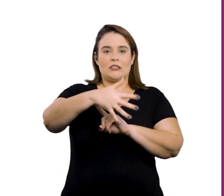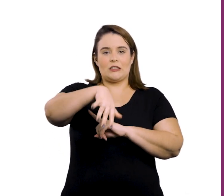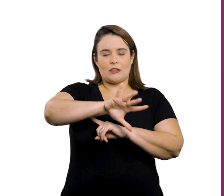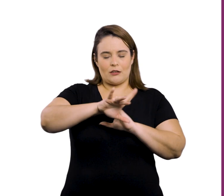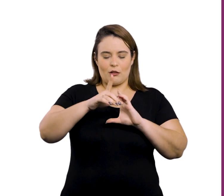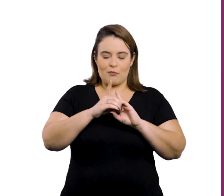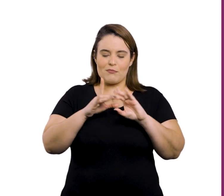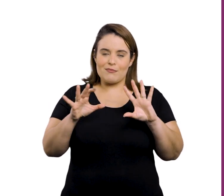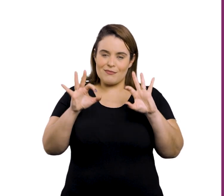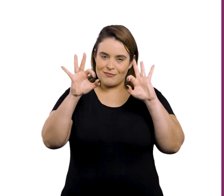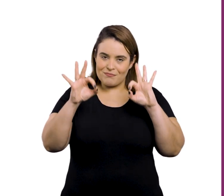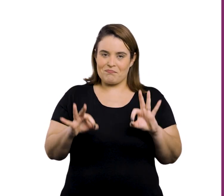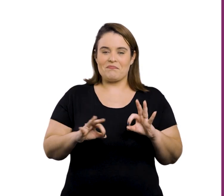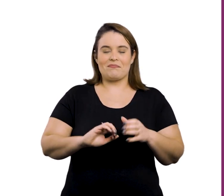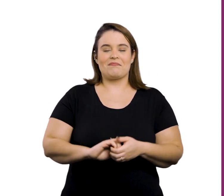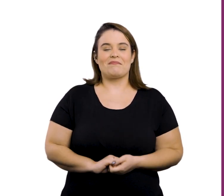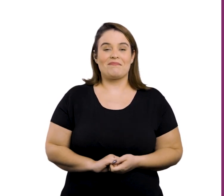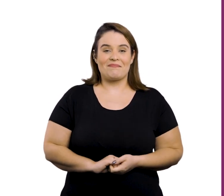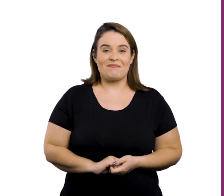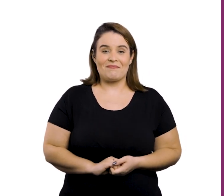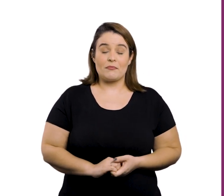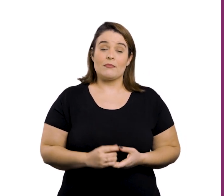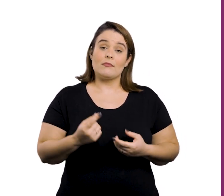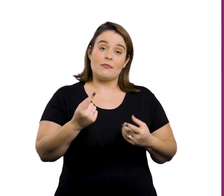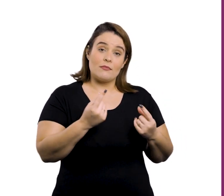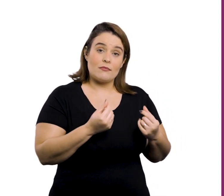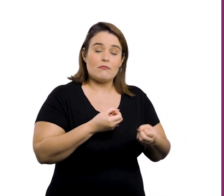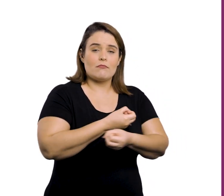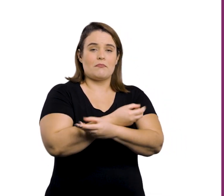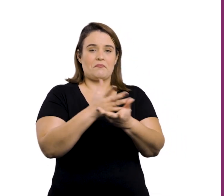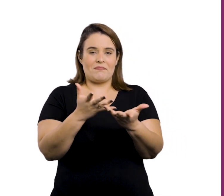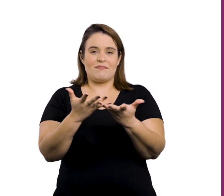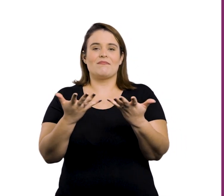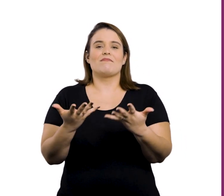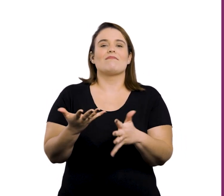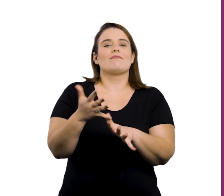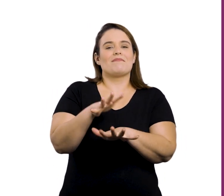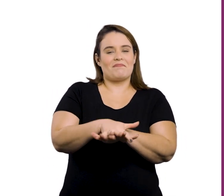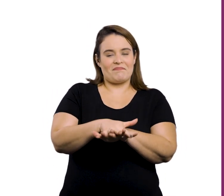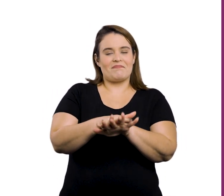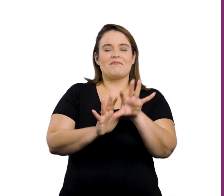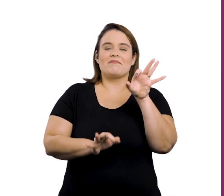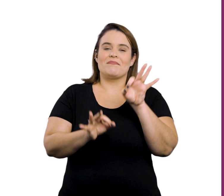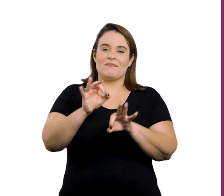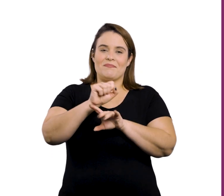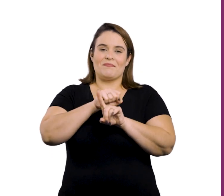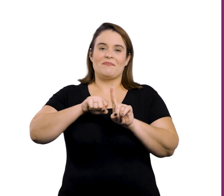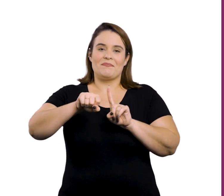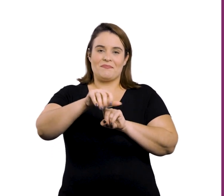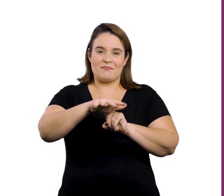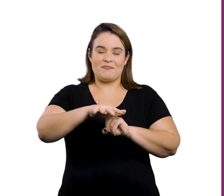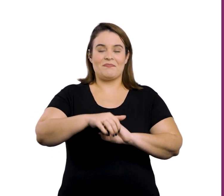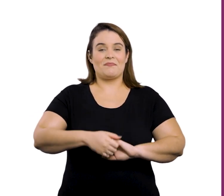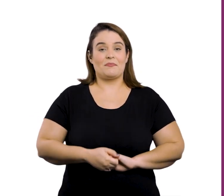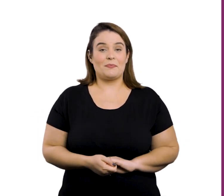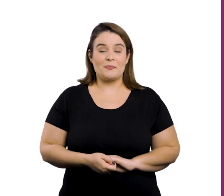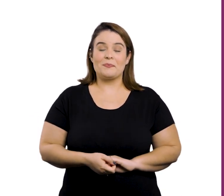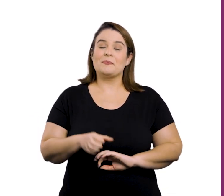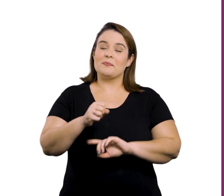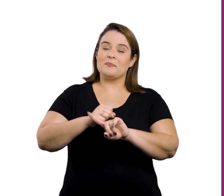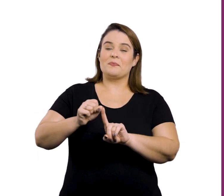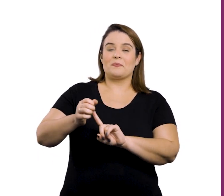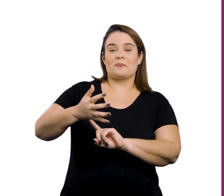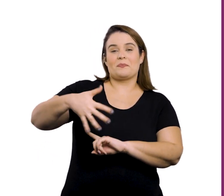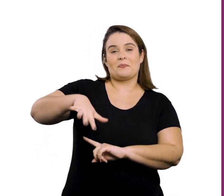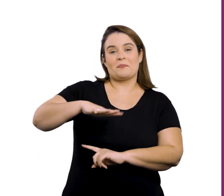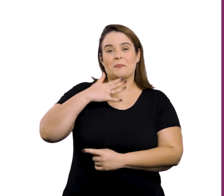sociedade democrática de verdade, com mais distribuição de renda, inclusão e justiça social. Uma sociedade